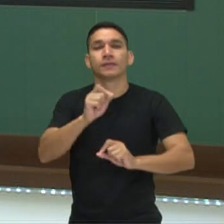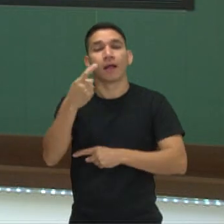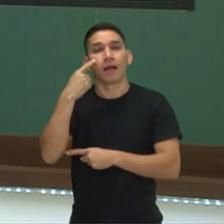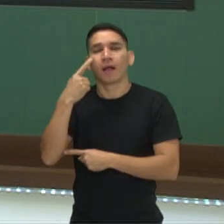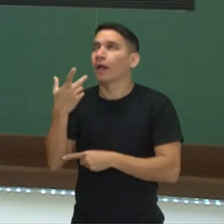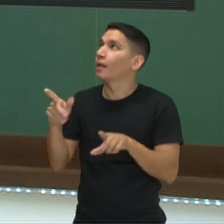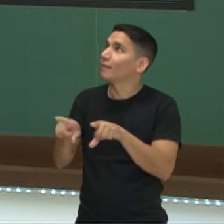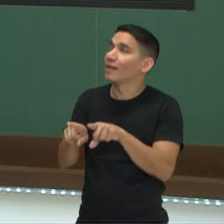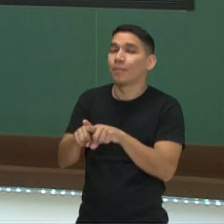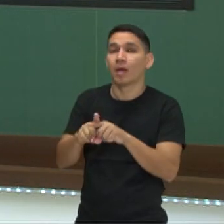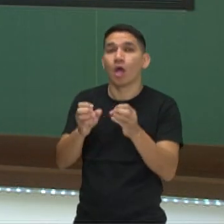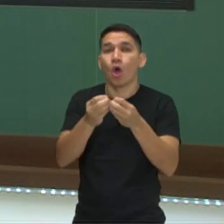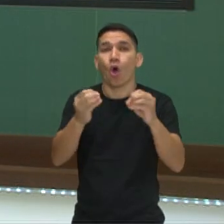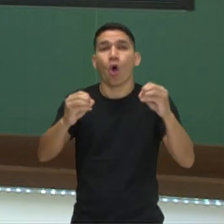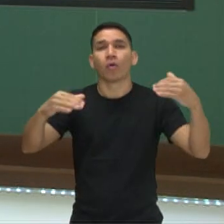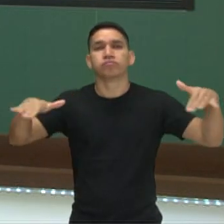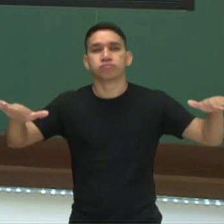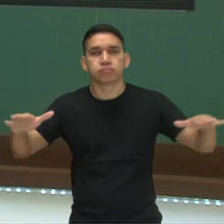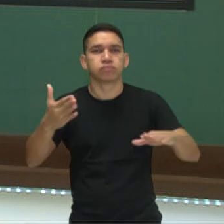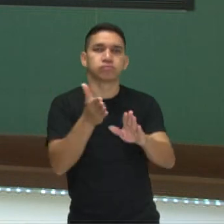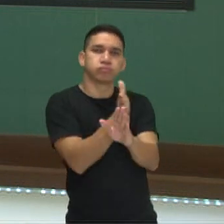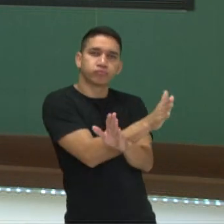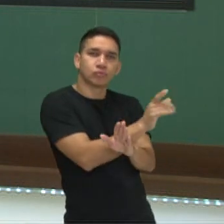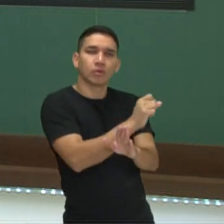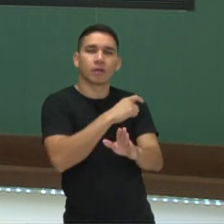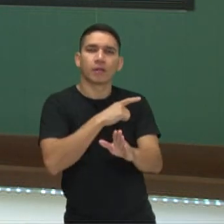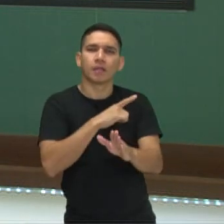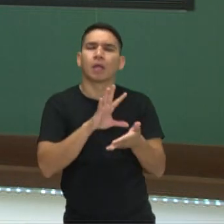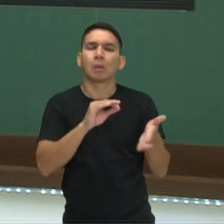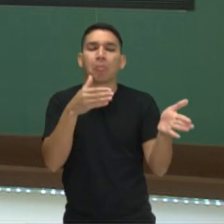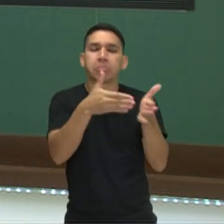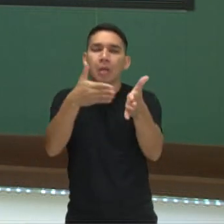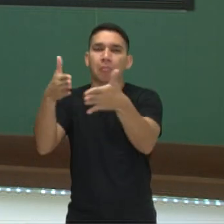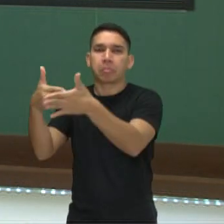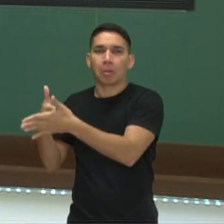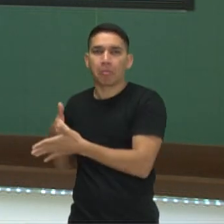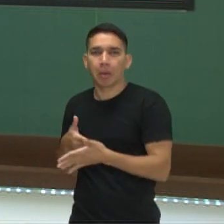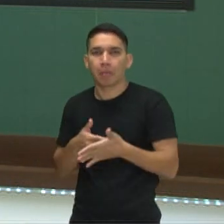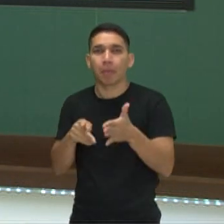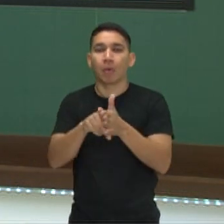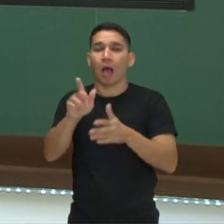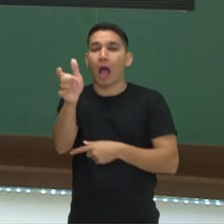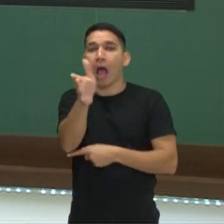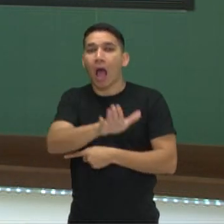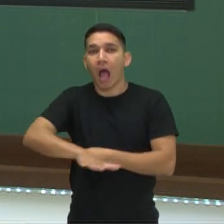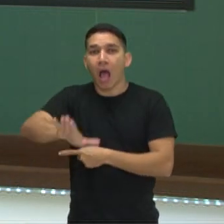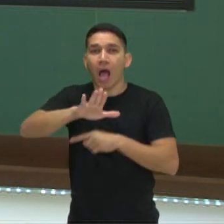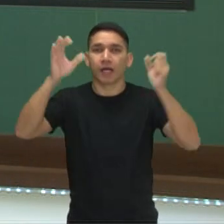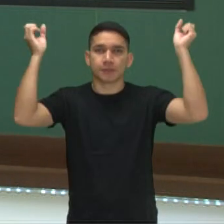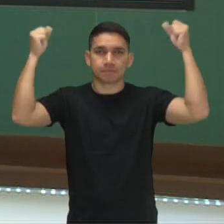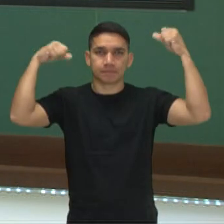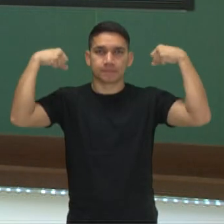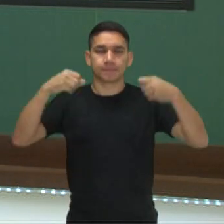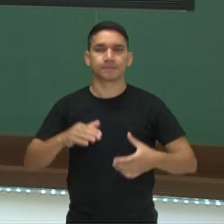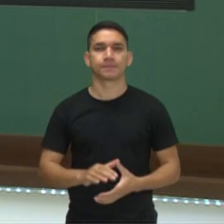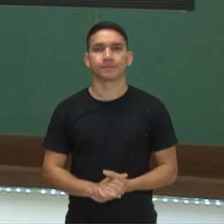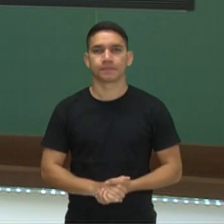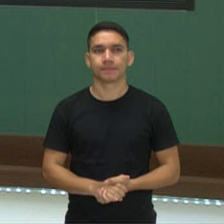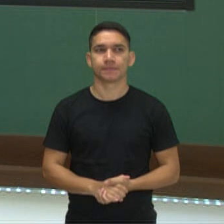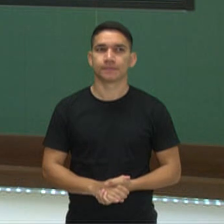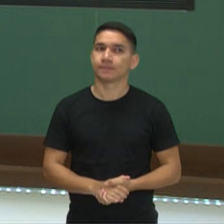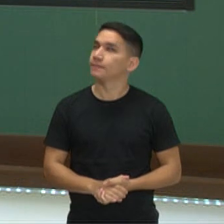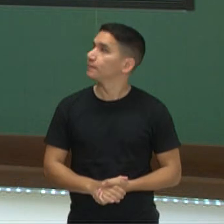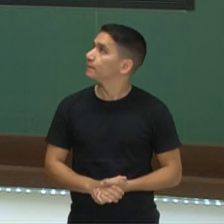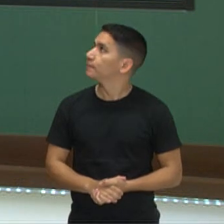Oceano Pacífico, ok? Então é o que limita aí o território mexicano. Muito bem.